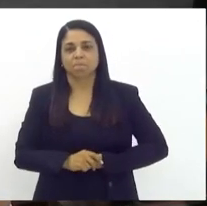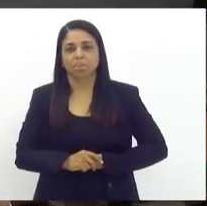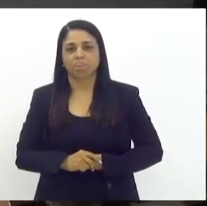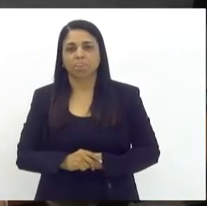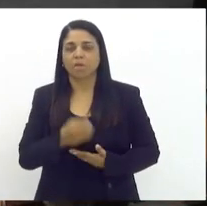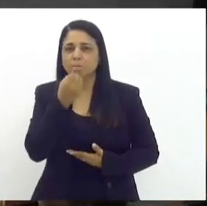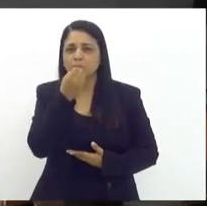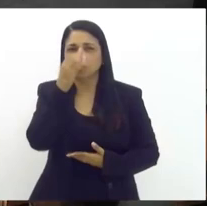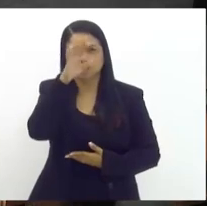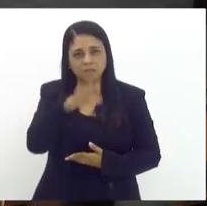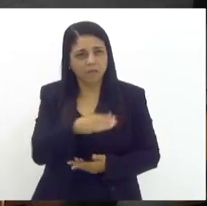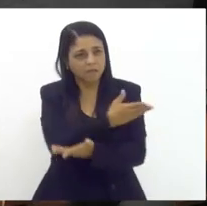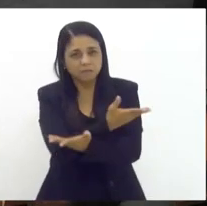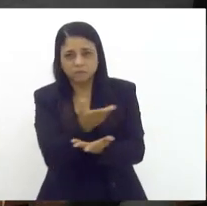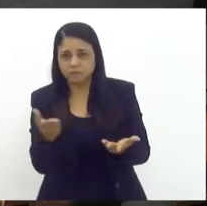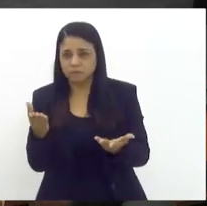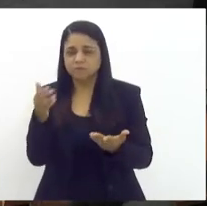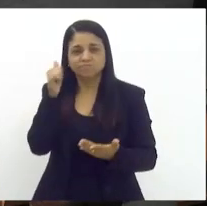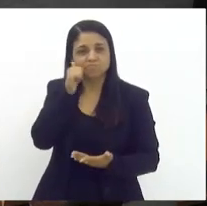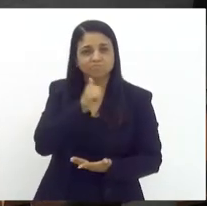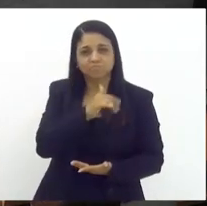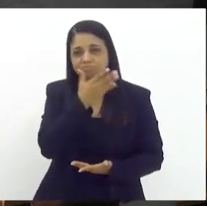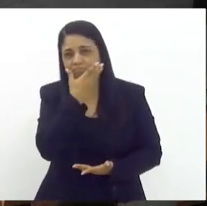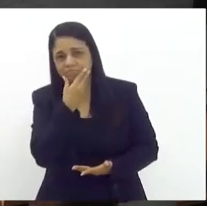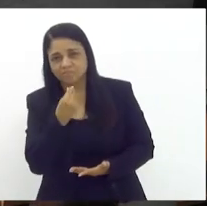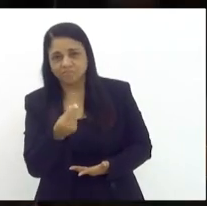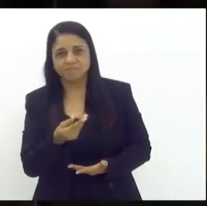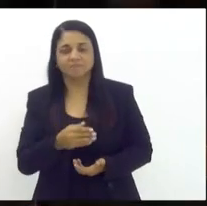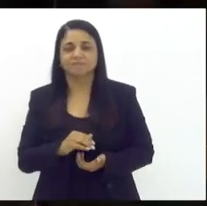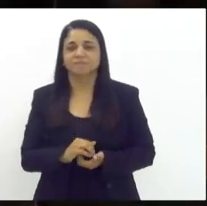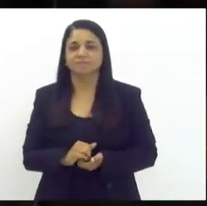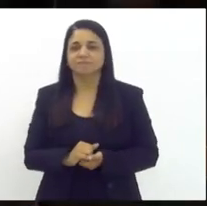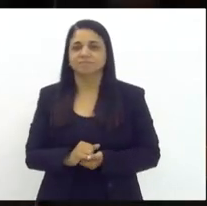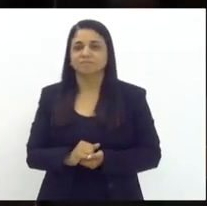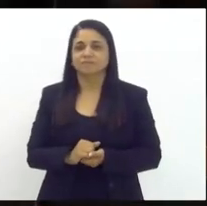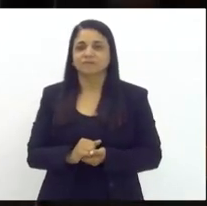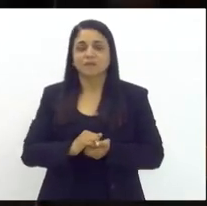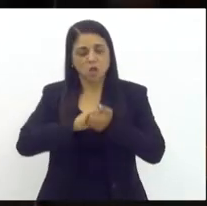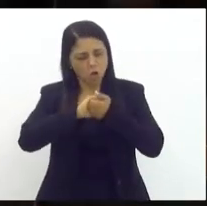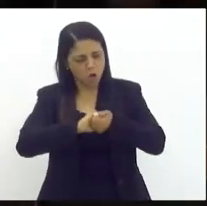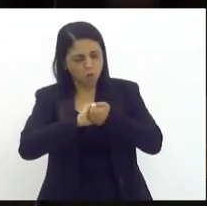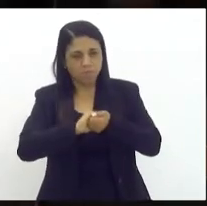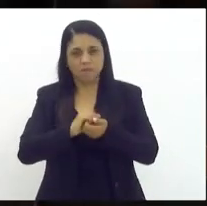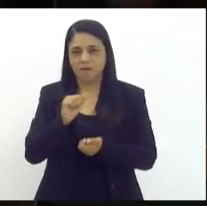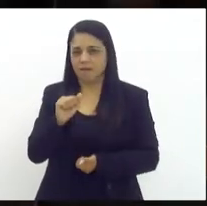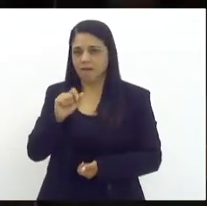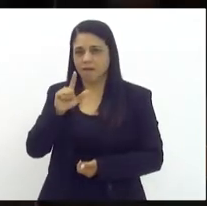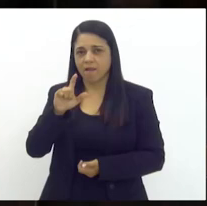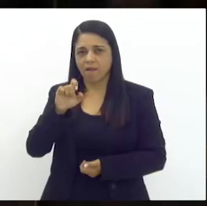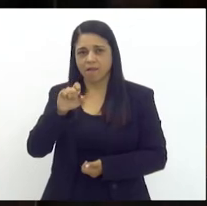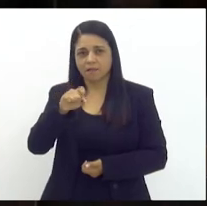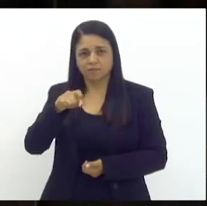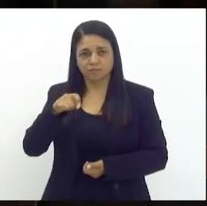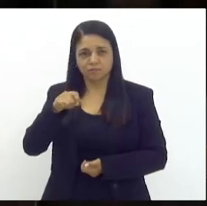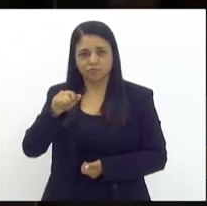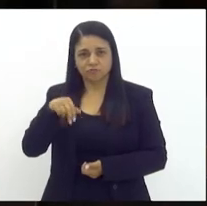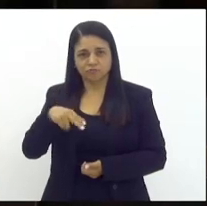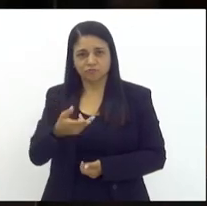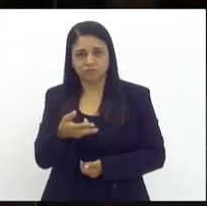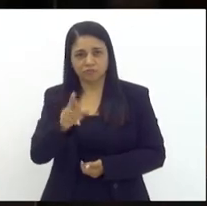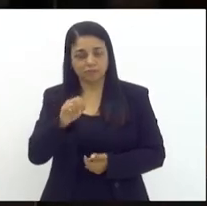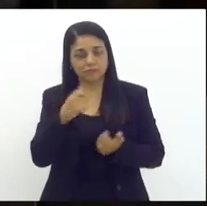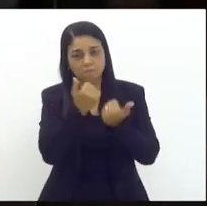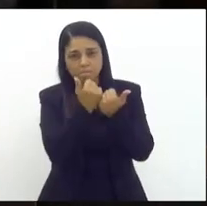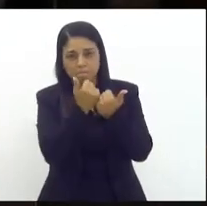Boa tarde a todos cumprimentando Alexandre nosso Presidente